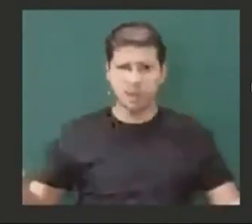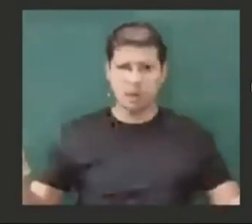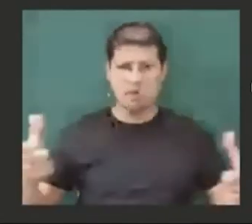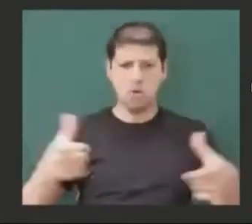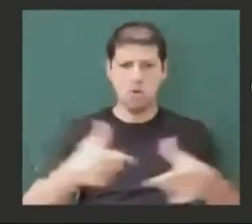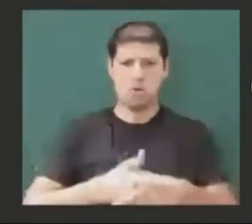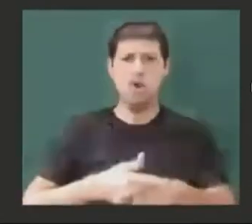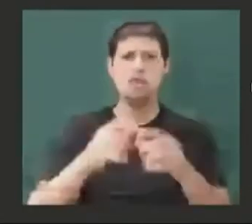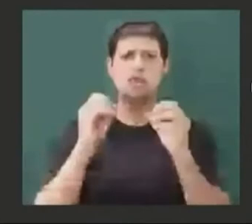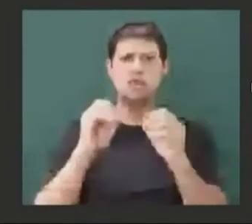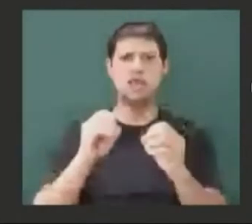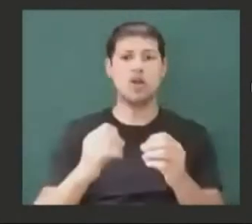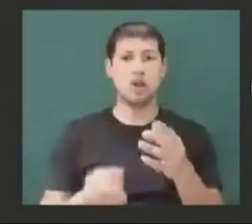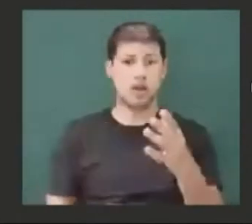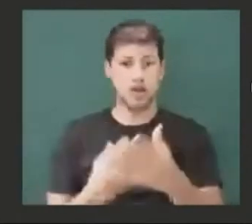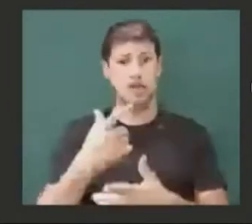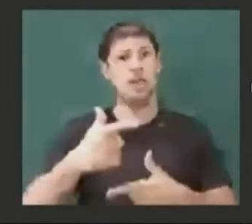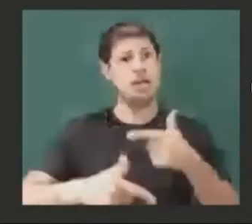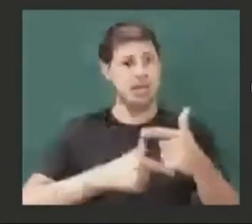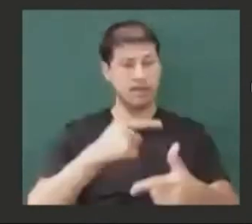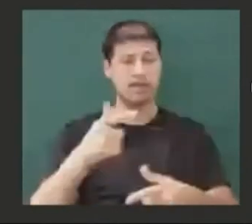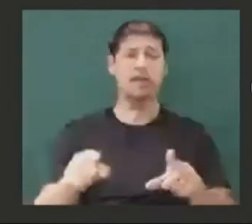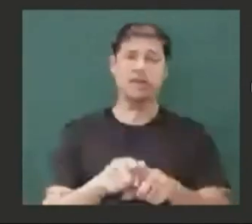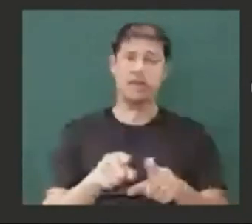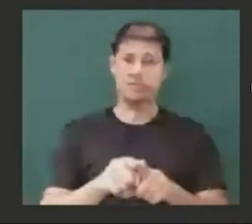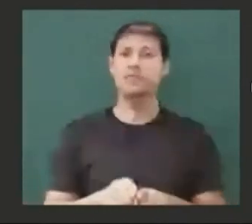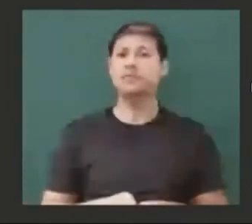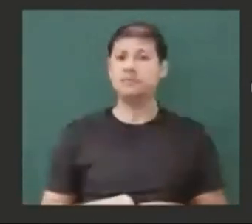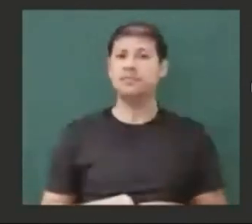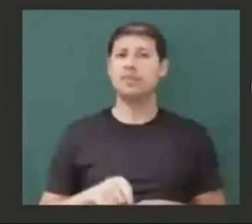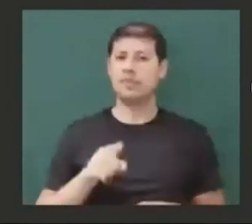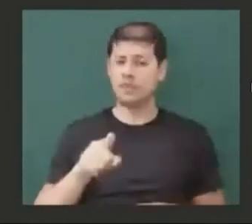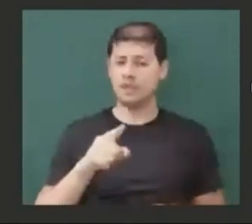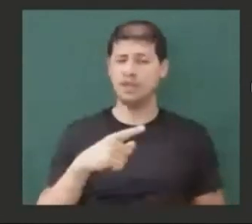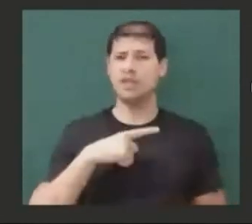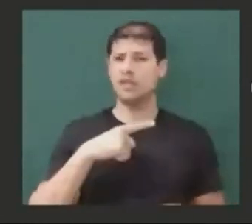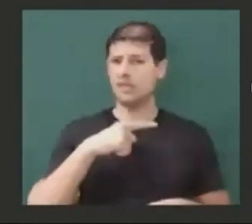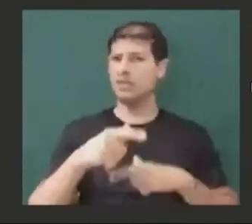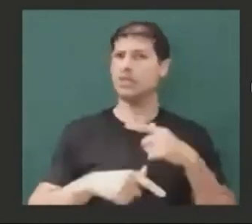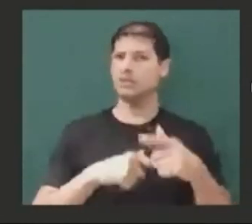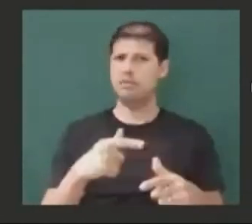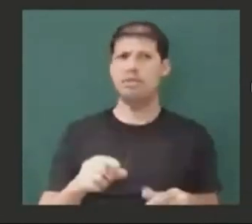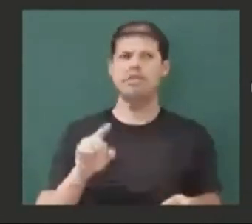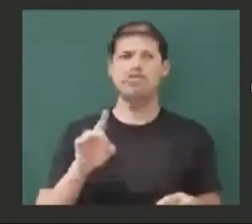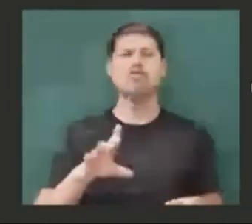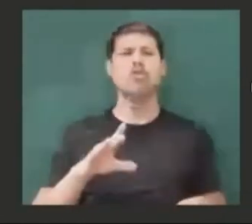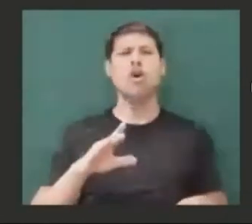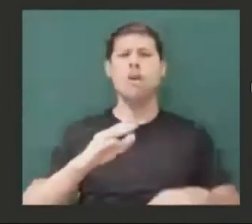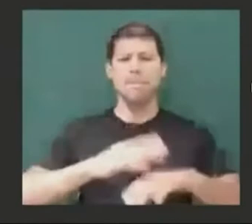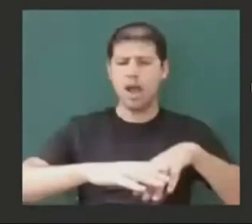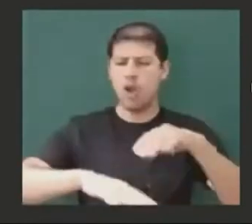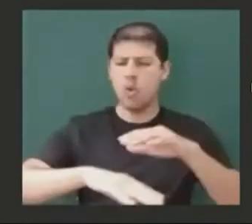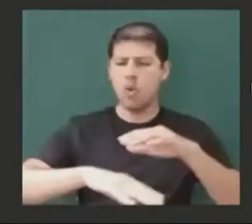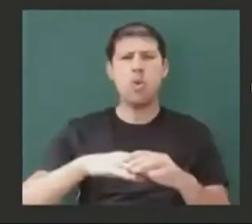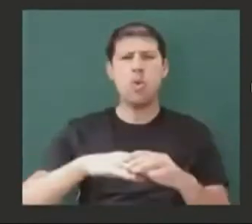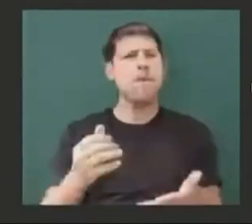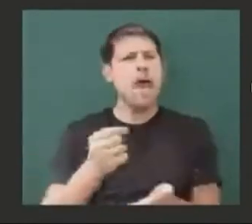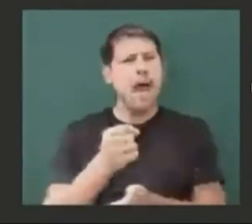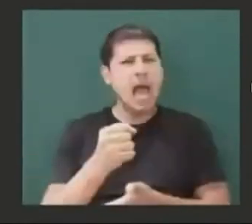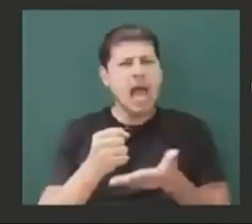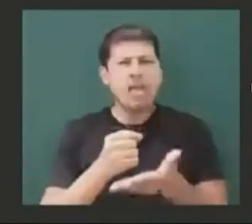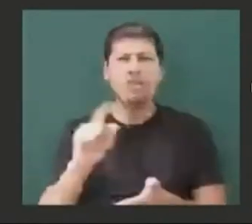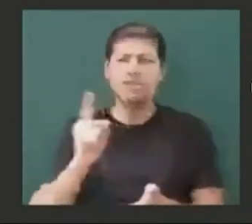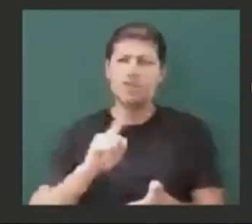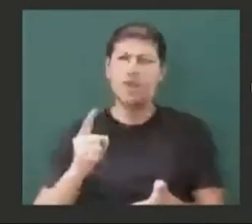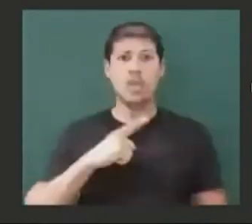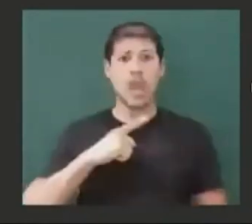melhores empregos. Estudos mostram que empregos com resíduo zero vão além do trabalho manual básico. Fornecem aumento